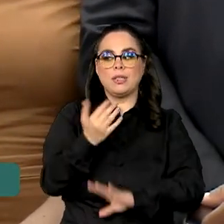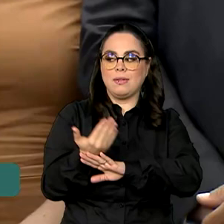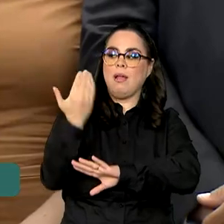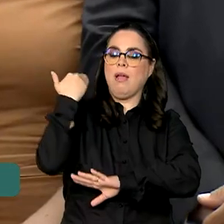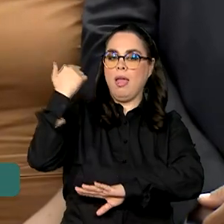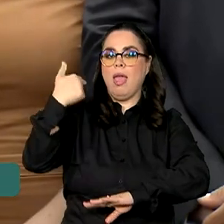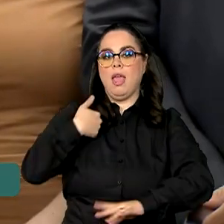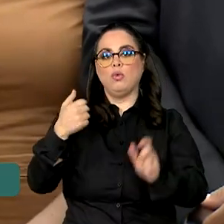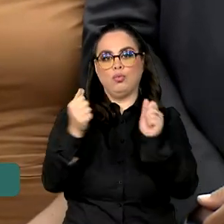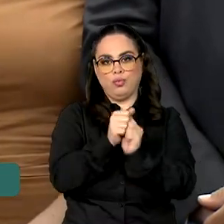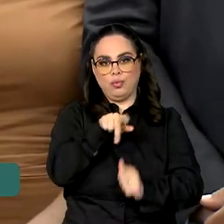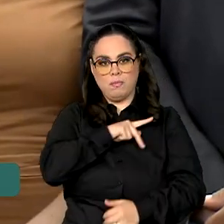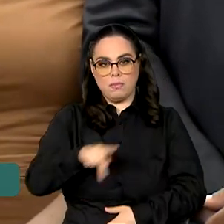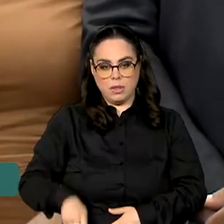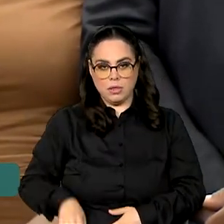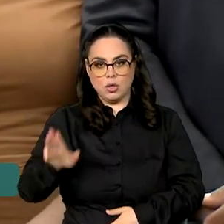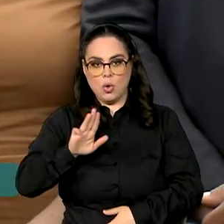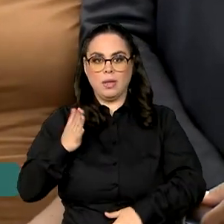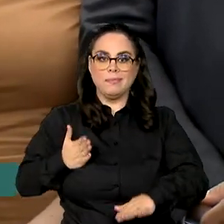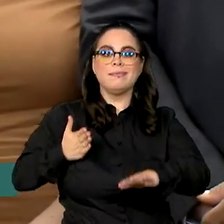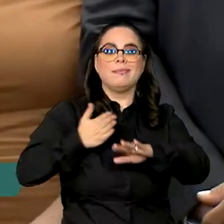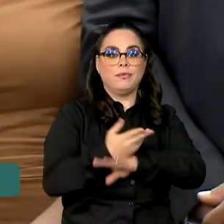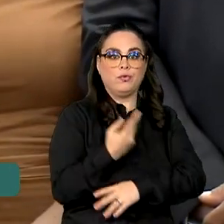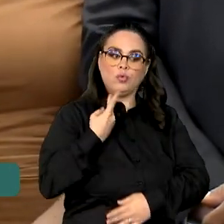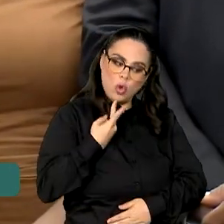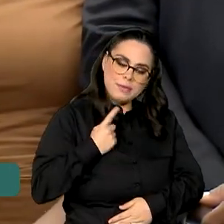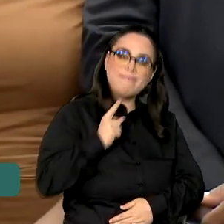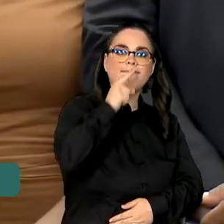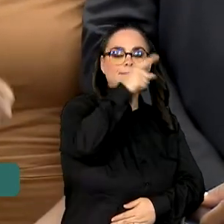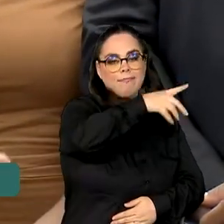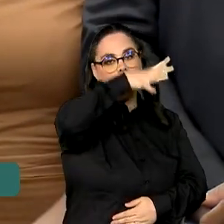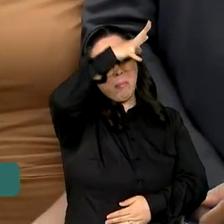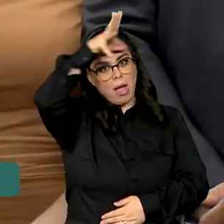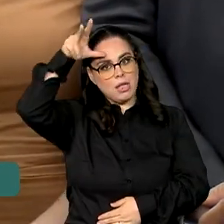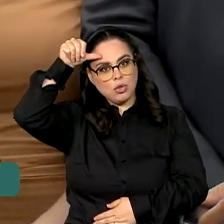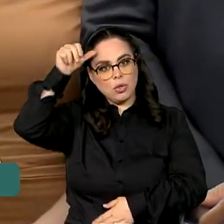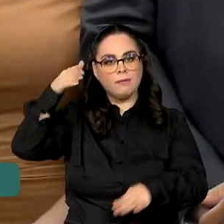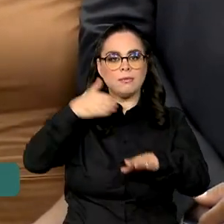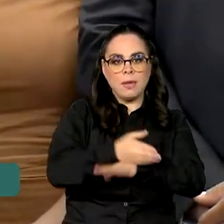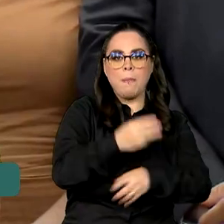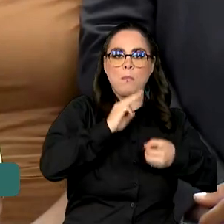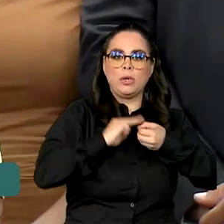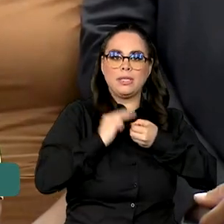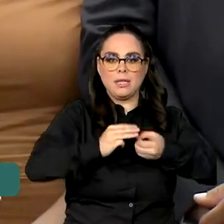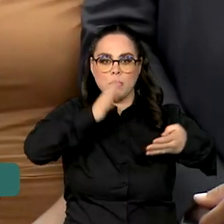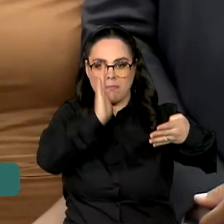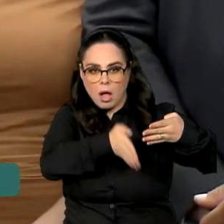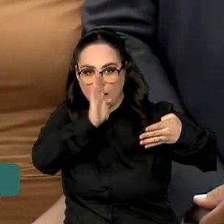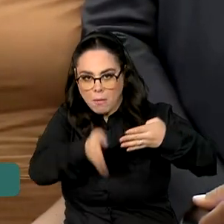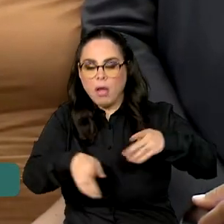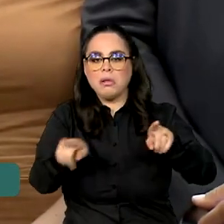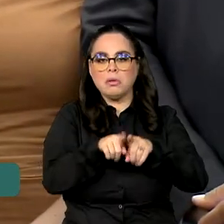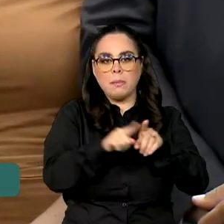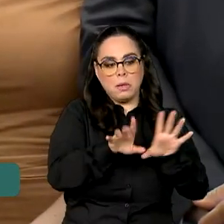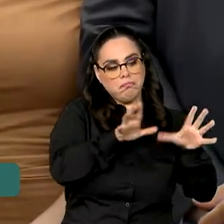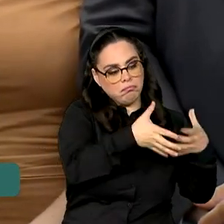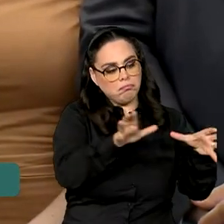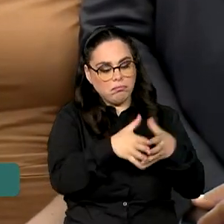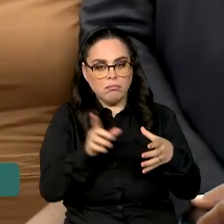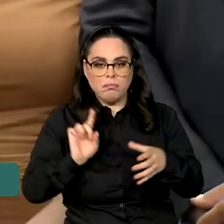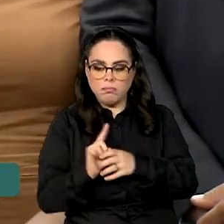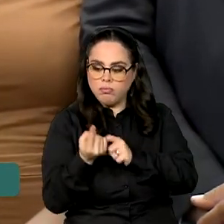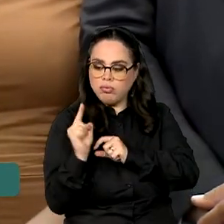o presidente Lula no Estado do Amazonas não é visitando Tefé visitando comunidades eh